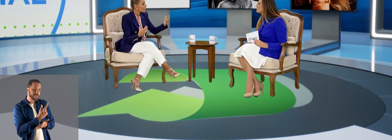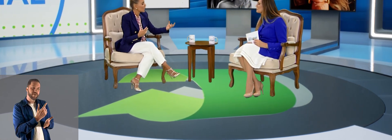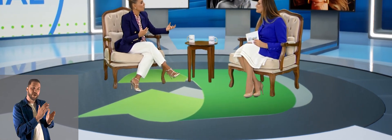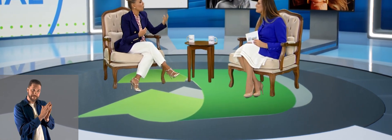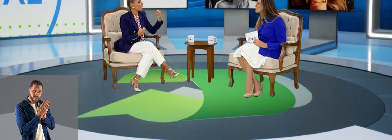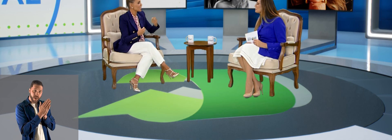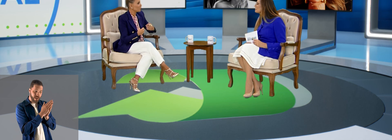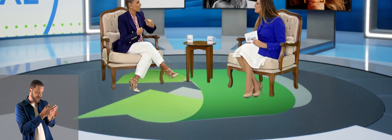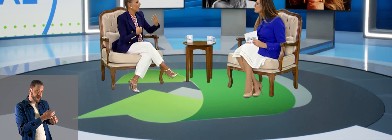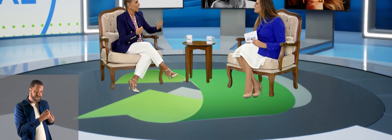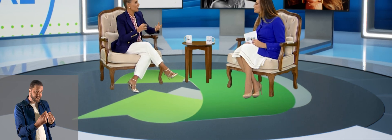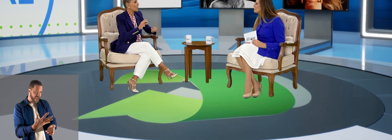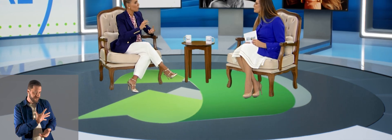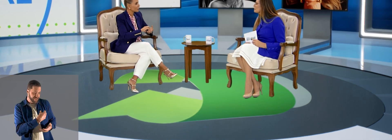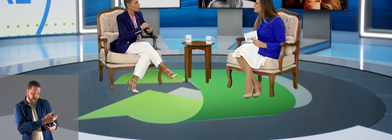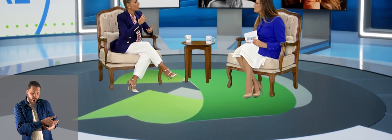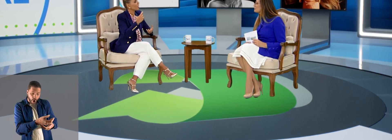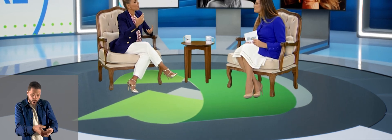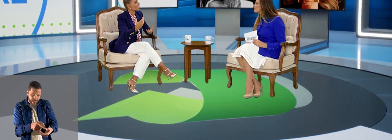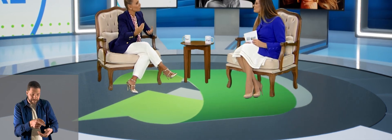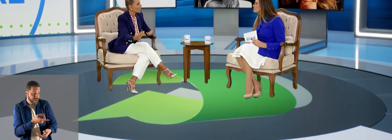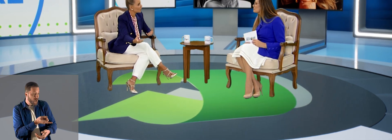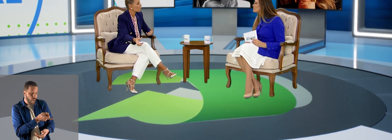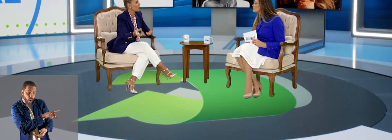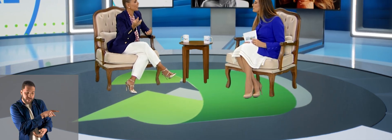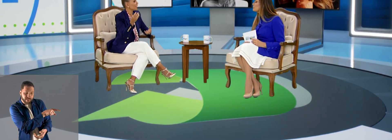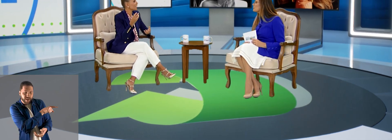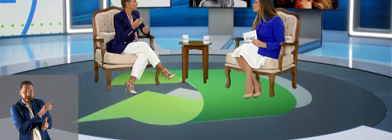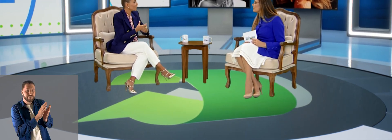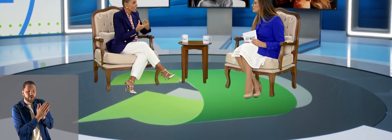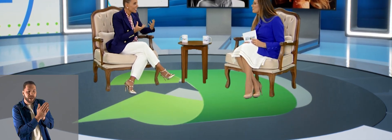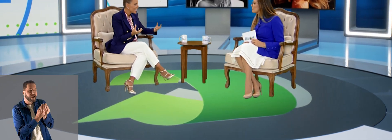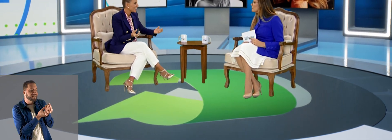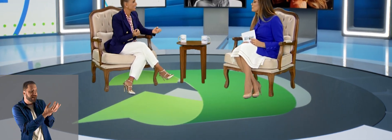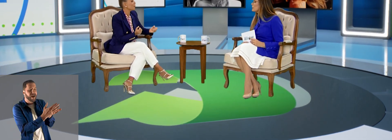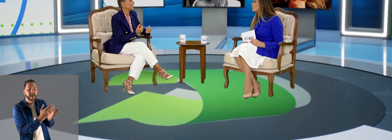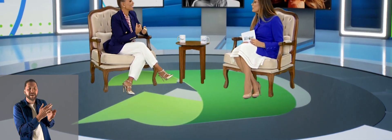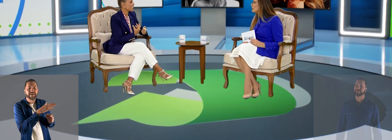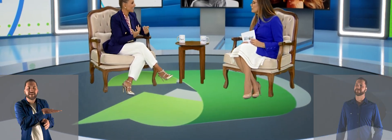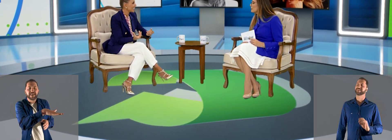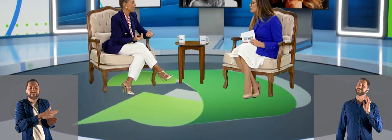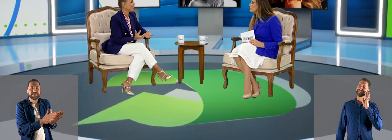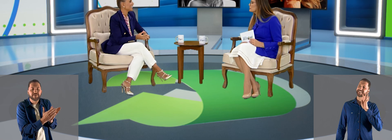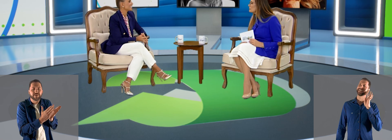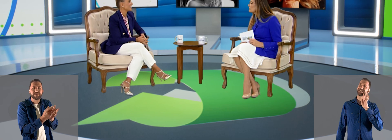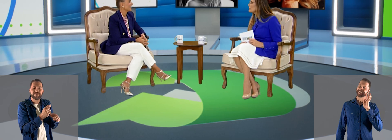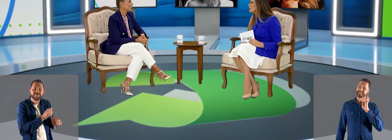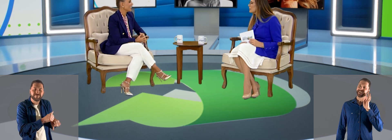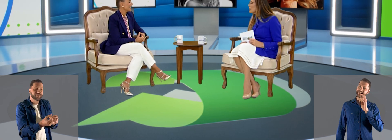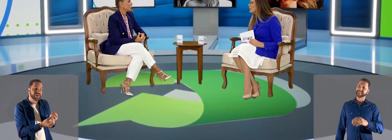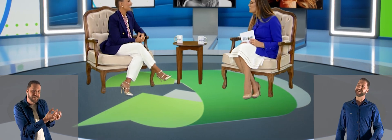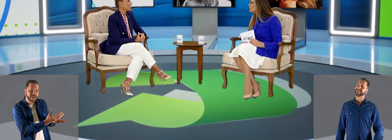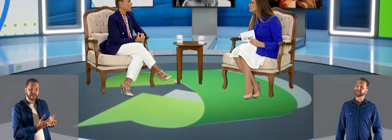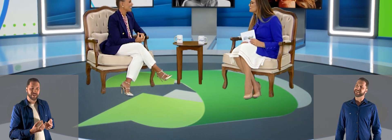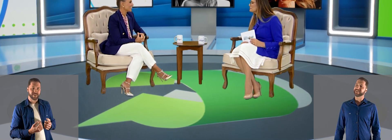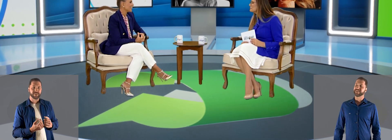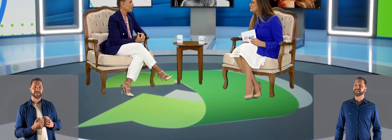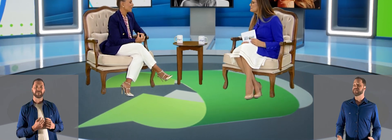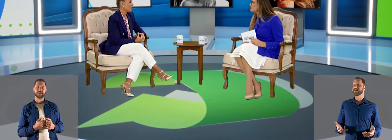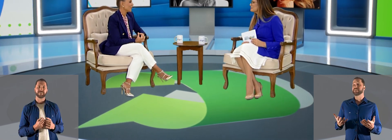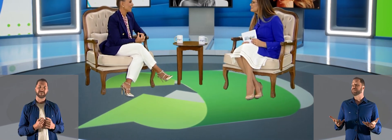e mostrar olha essa boneca a outra boneca vai ser doada uma criança que não tem nada uma criança carente que legal